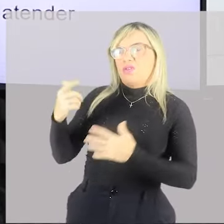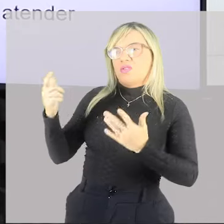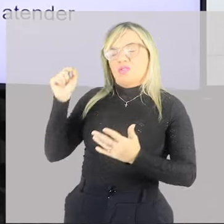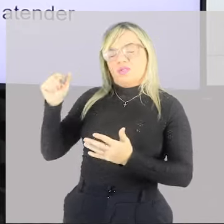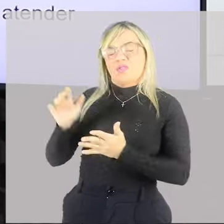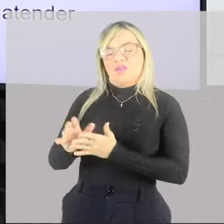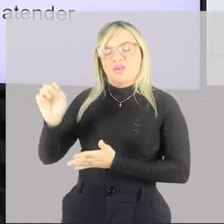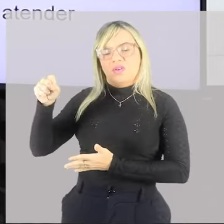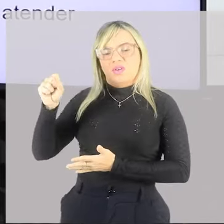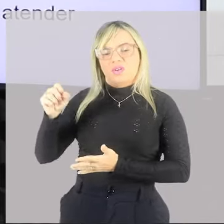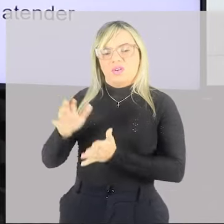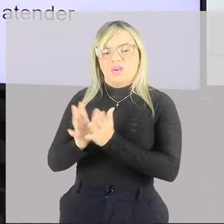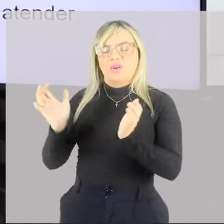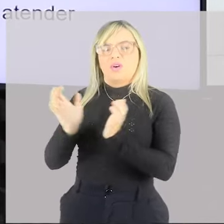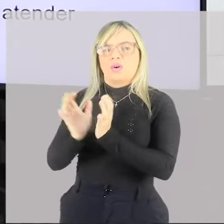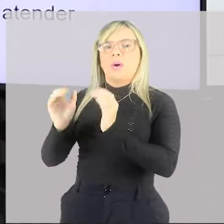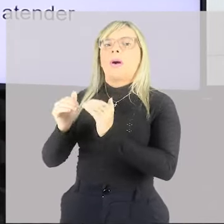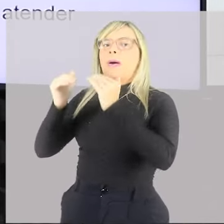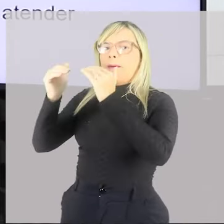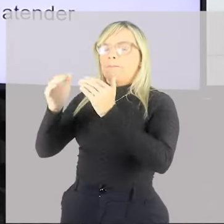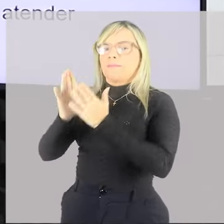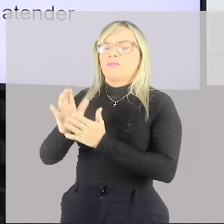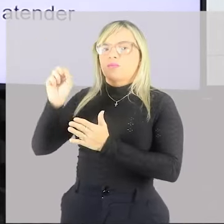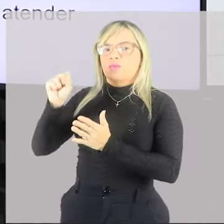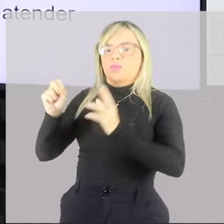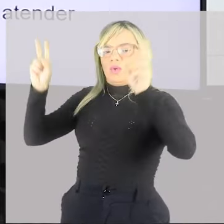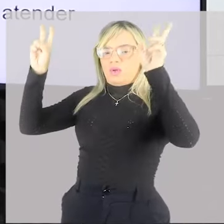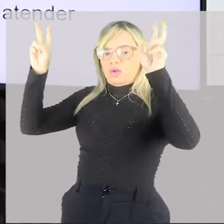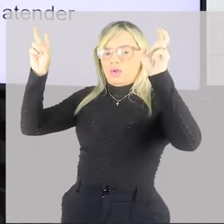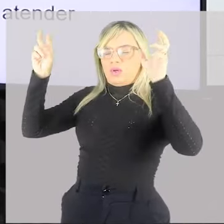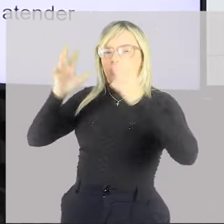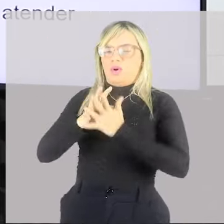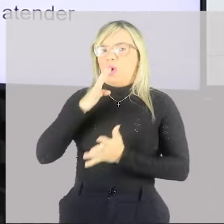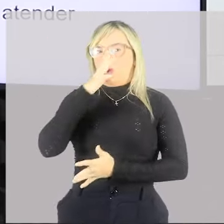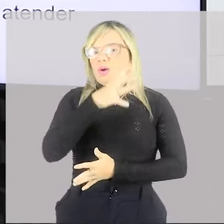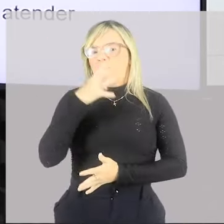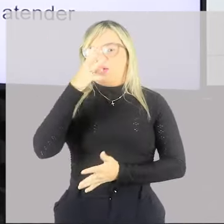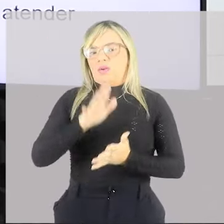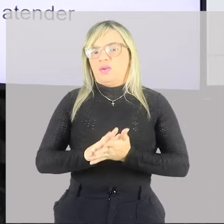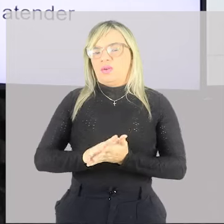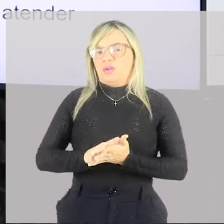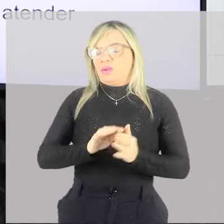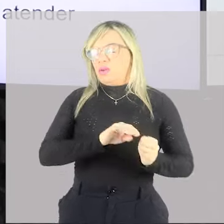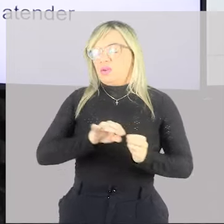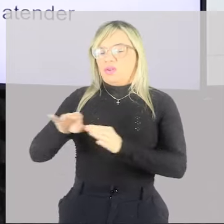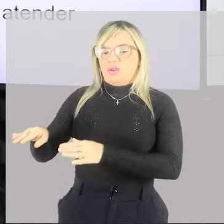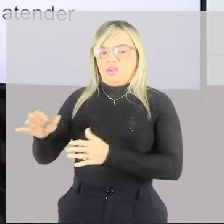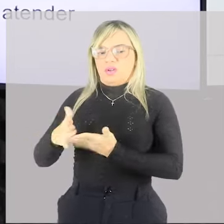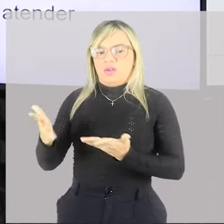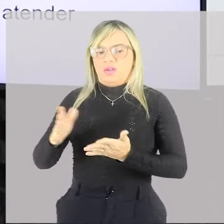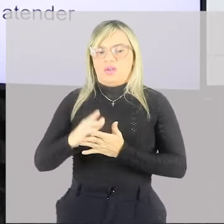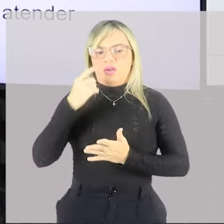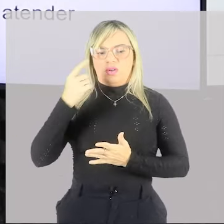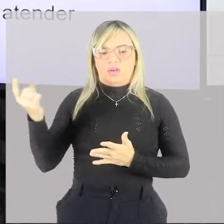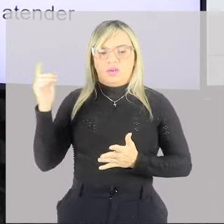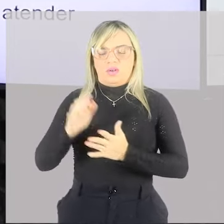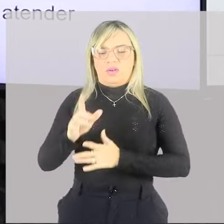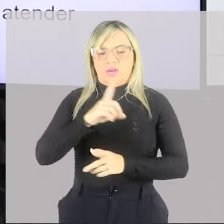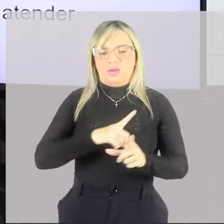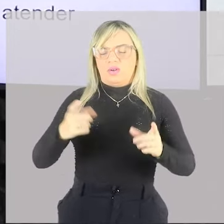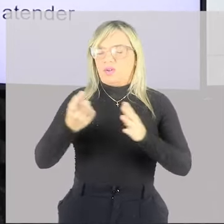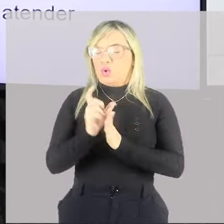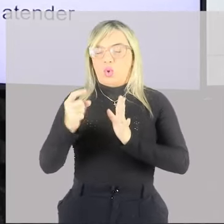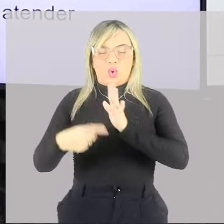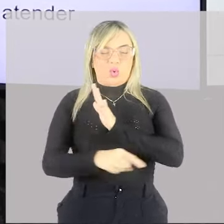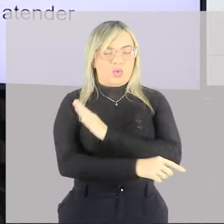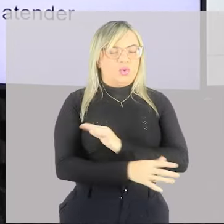dominante Então comece a analisar as questões sobre o que é mais absurdo e eliminando né eu provavelmente a letra D tá tá tá longe